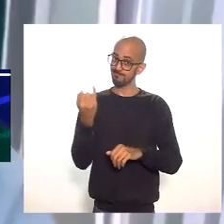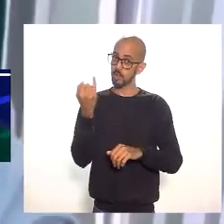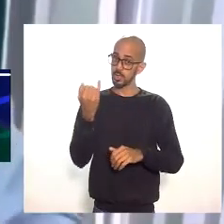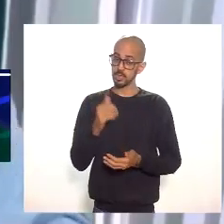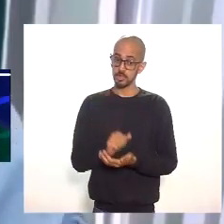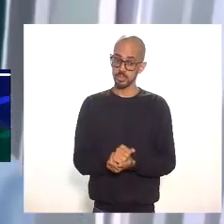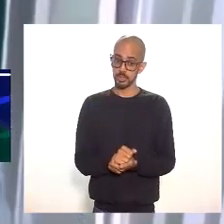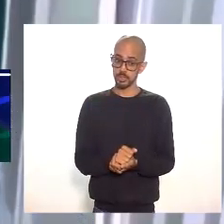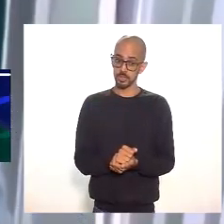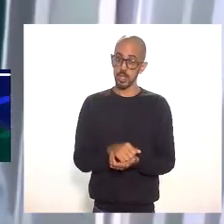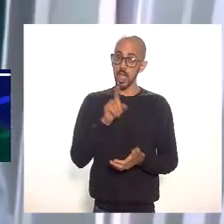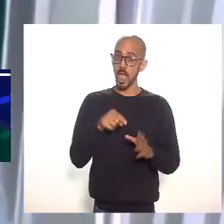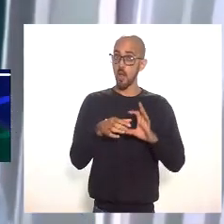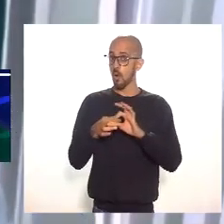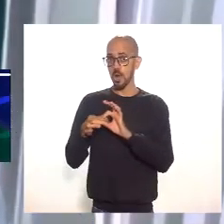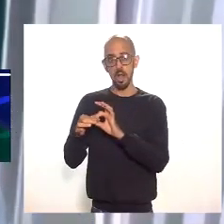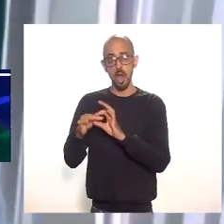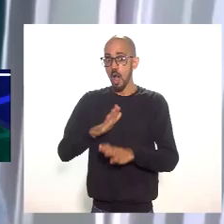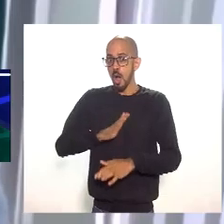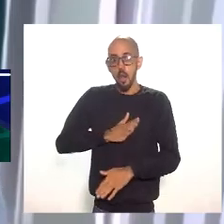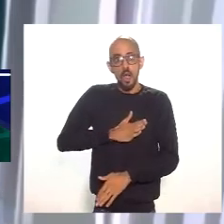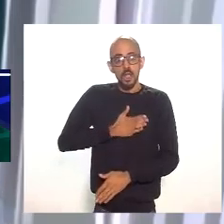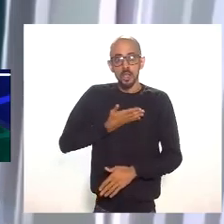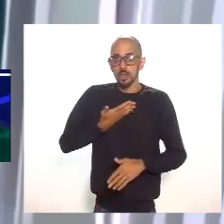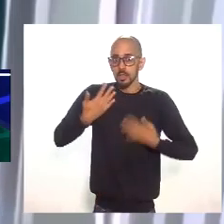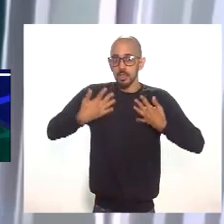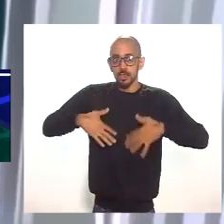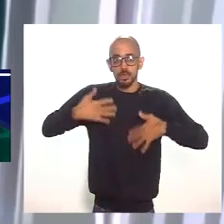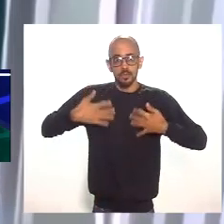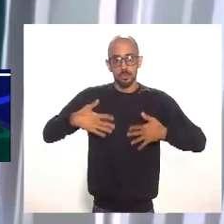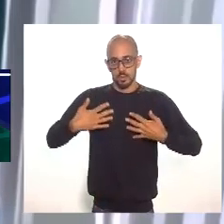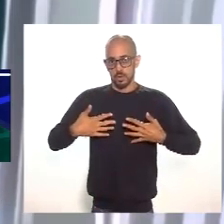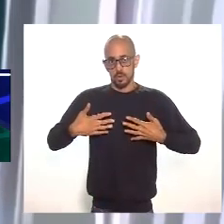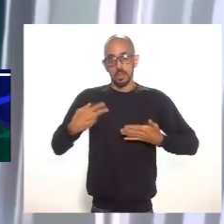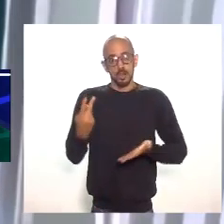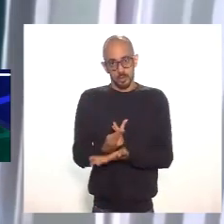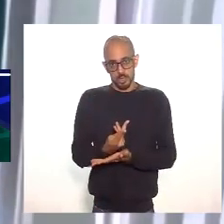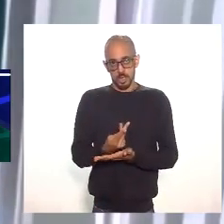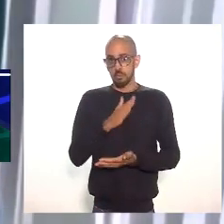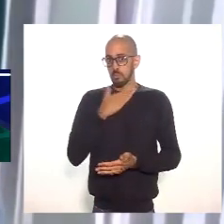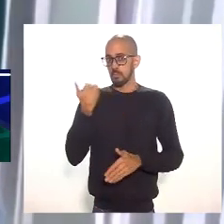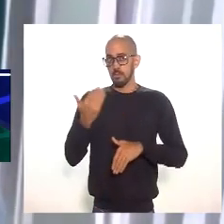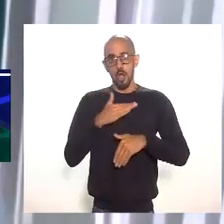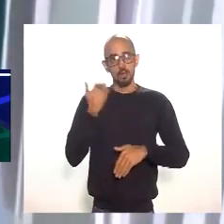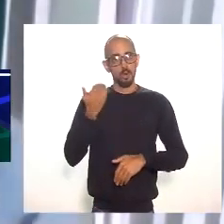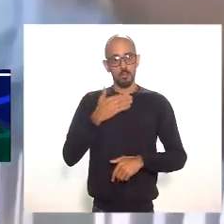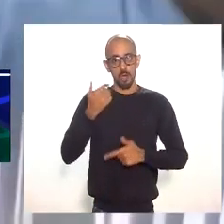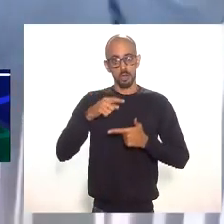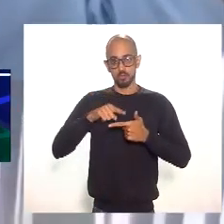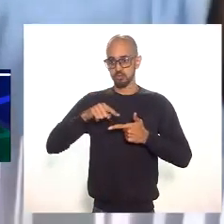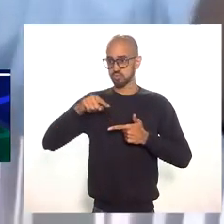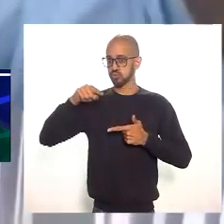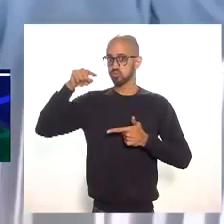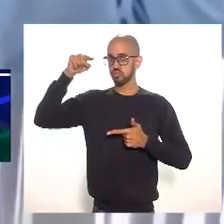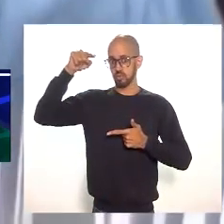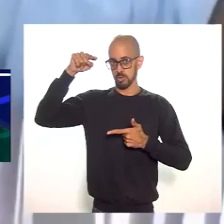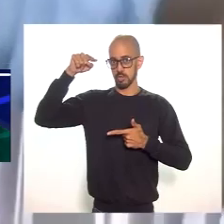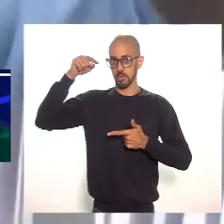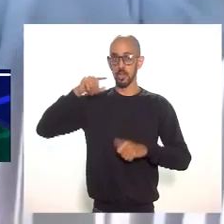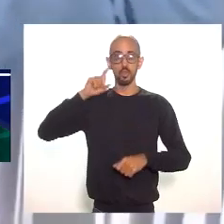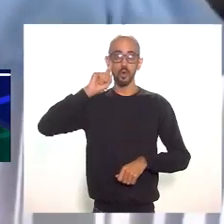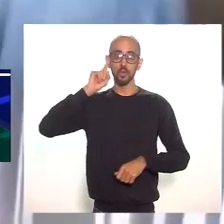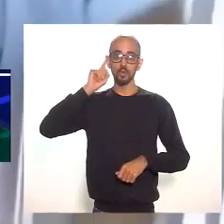contexto calamitoso, em que o Brasil aumenta o número de mortes das suas médias semanais, batendo recordes